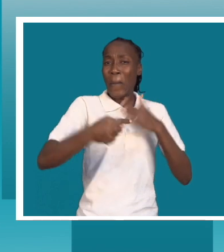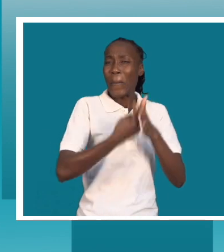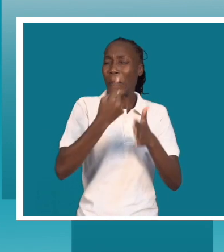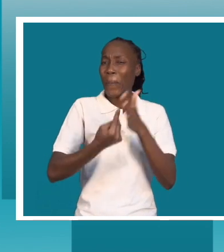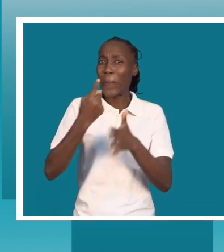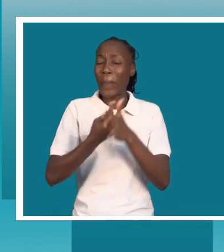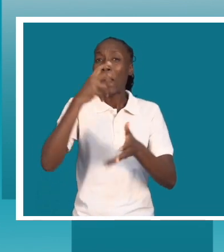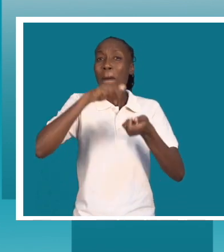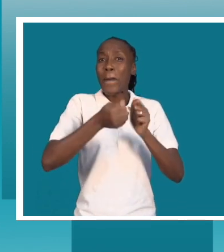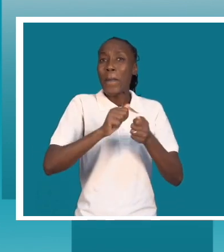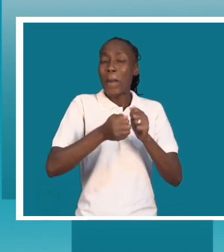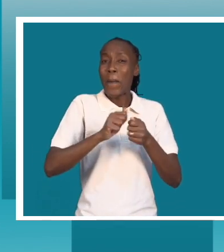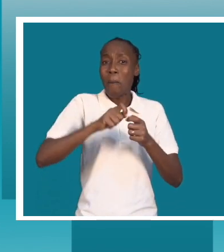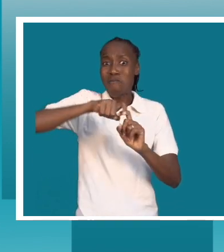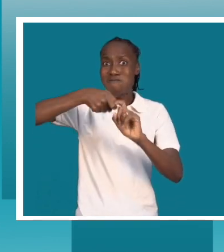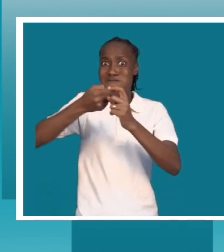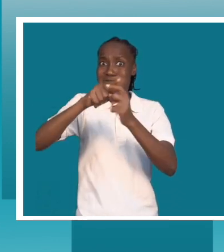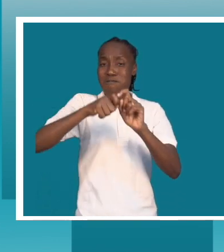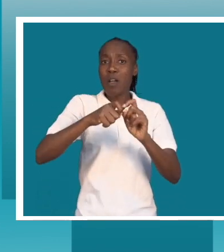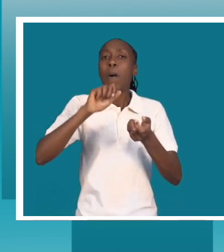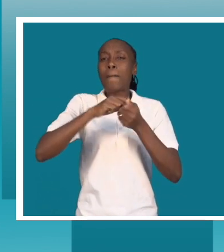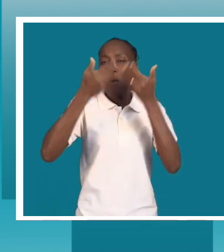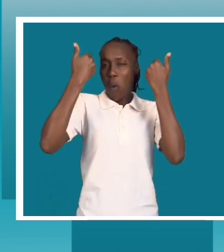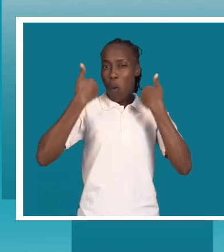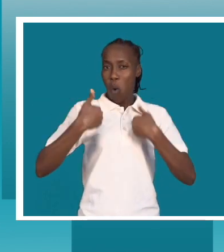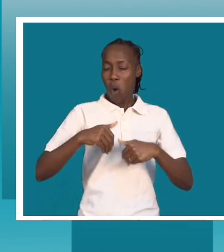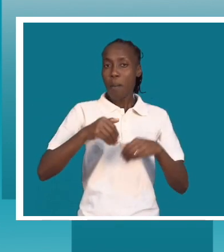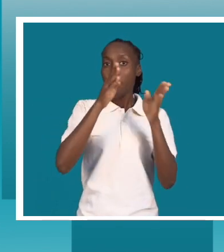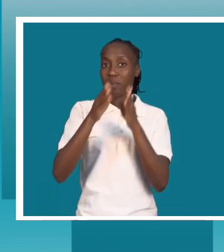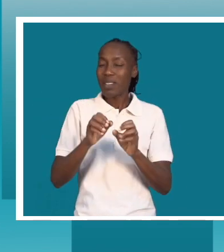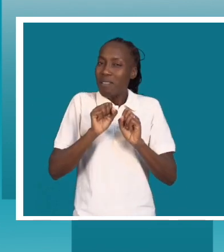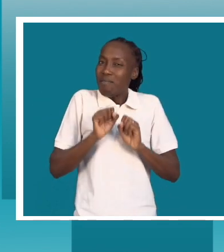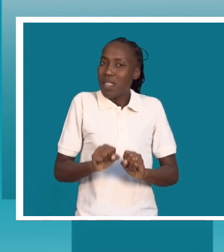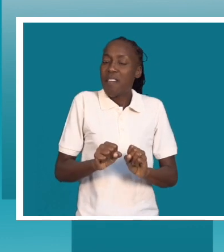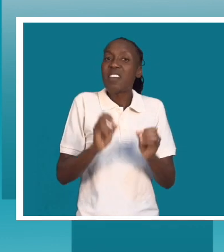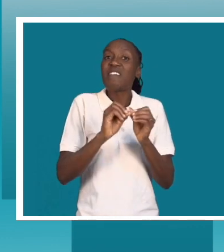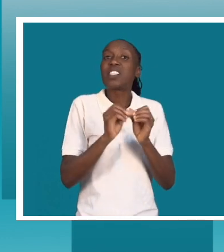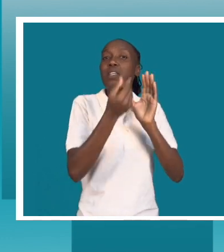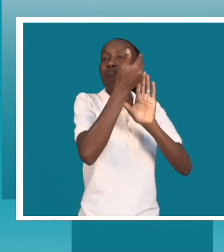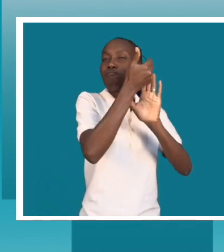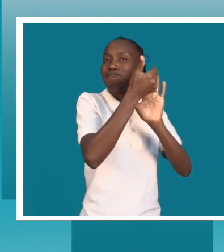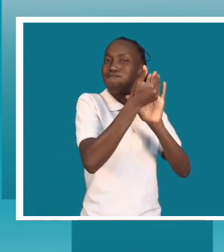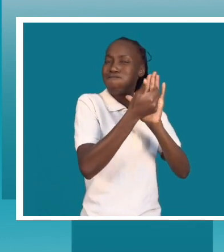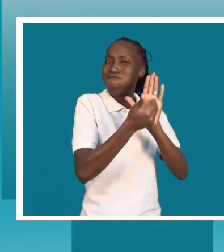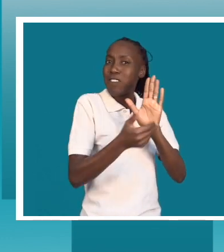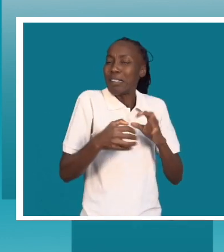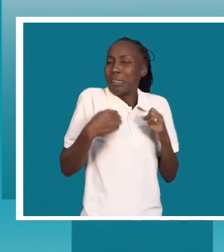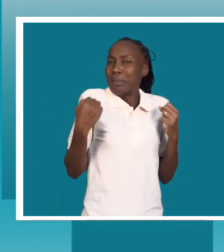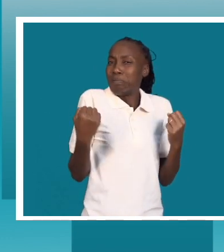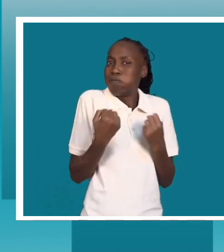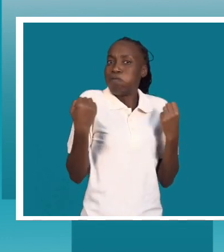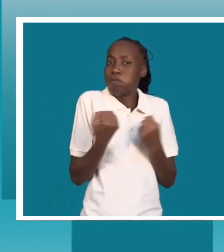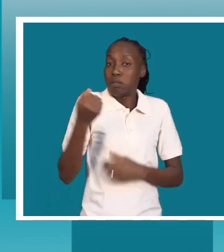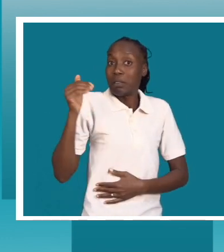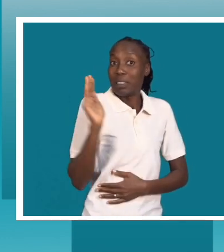provocar sintomas gastrointestinais muito graves para o paciente. E, aí, é preciso fazer-se uma cirurgia de urgência